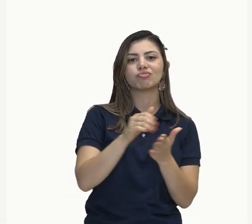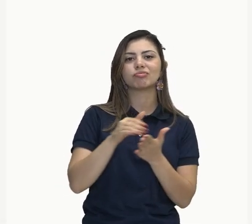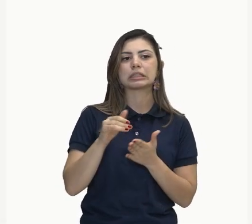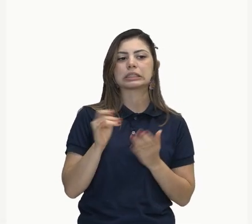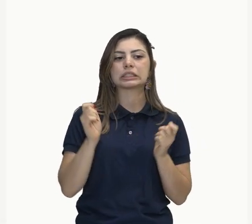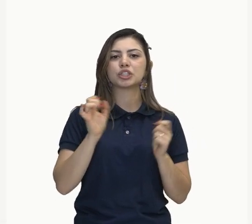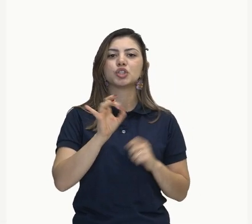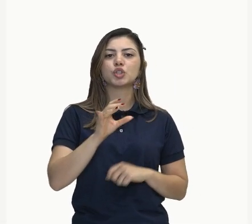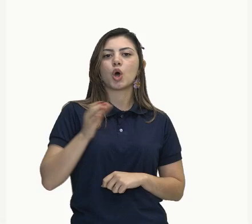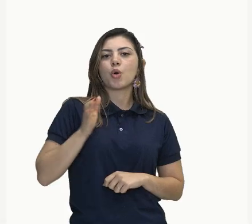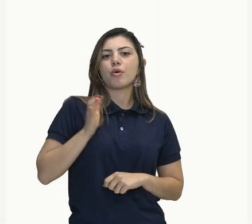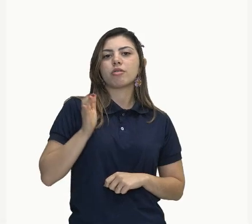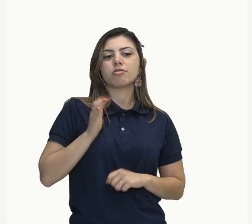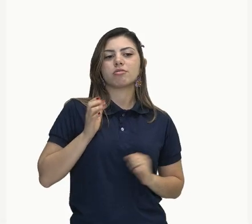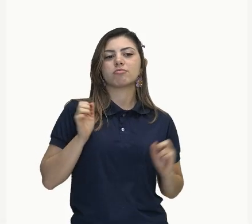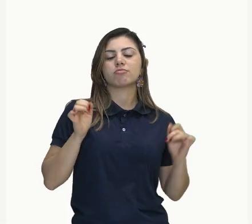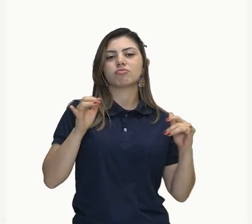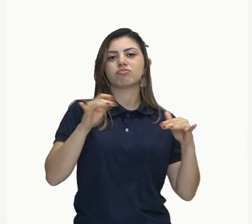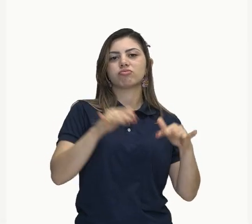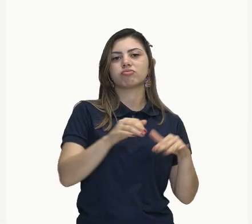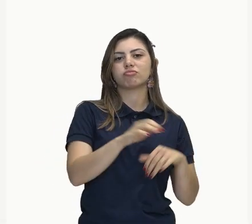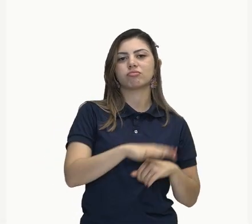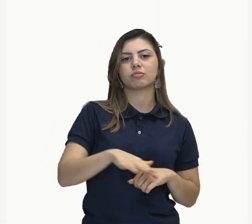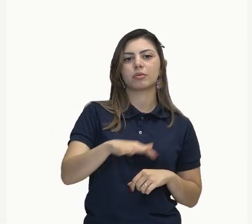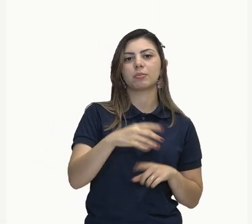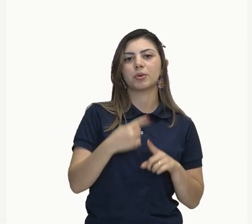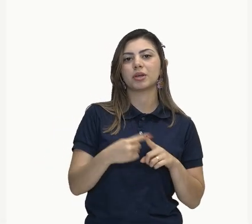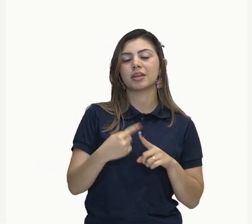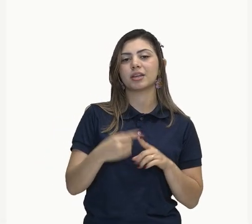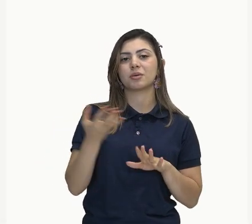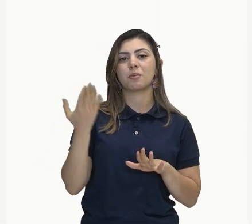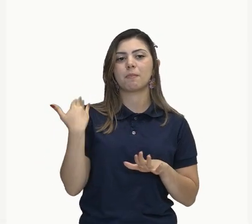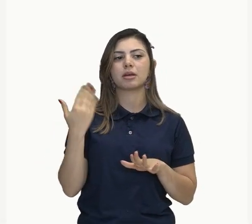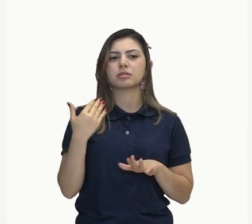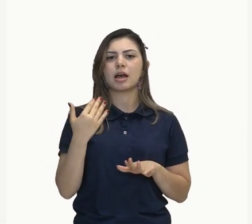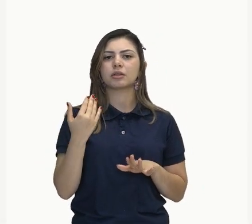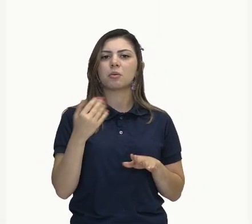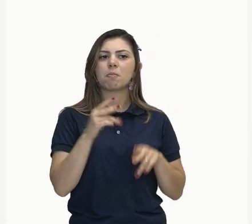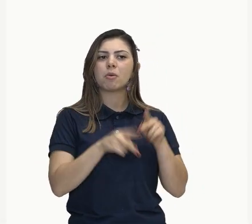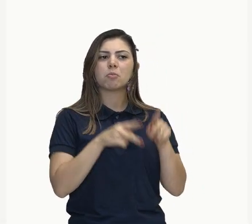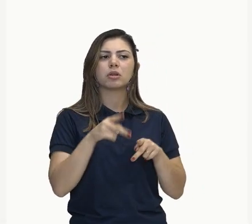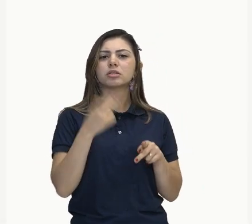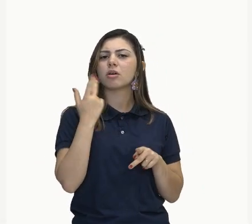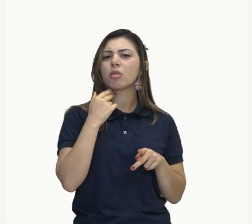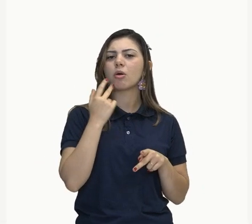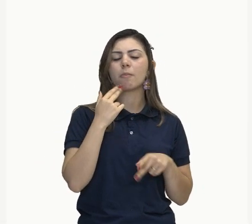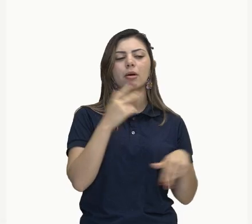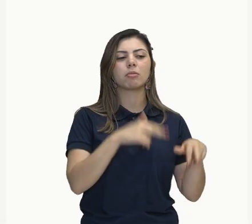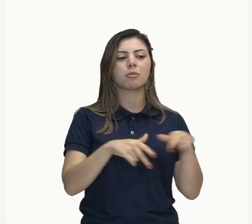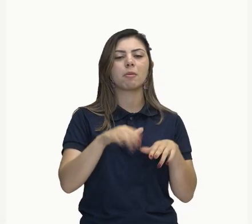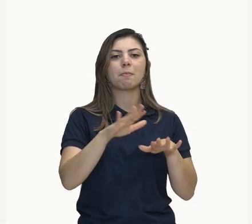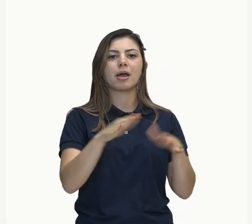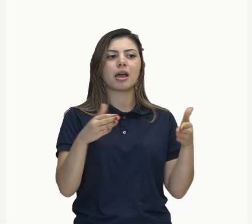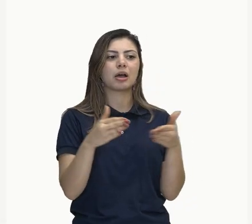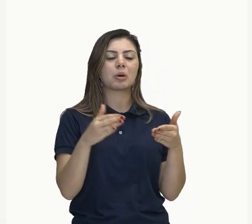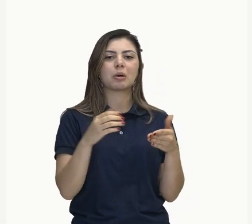elites. Então, agora, aquele local que antes era um lugar mais popular, agora possui terrenos mais